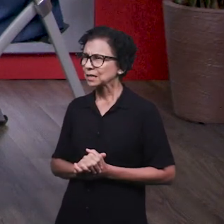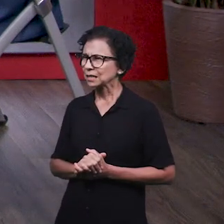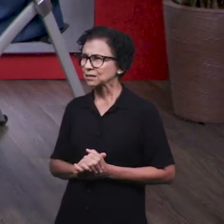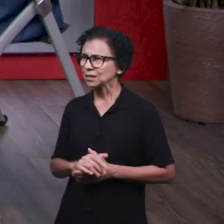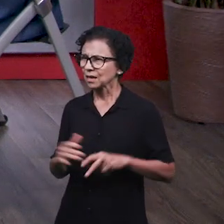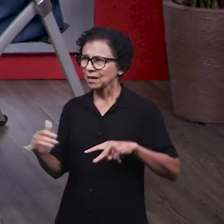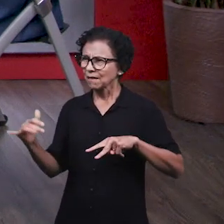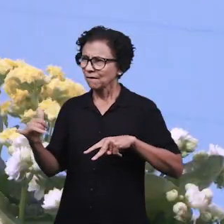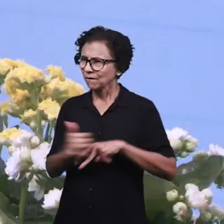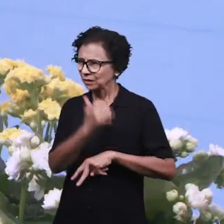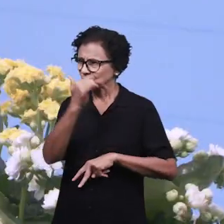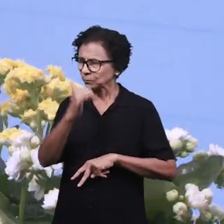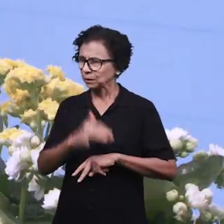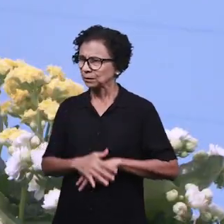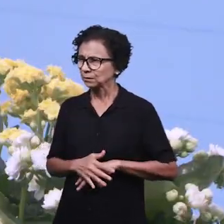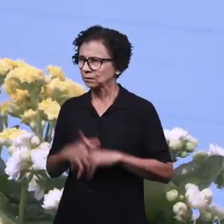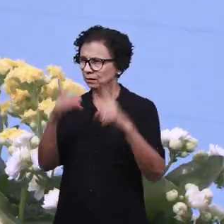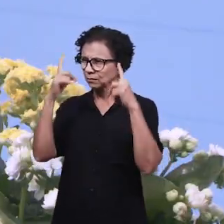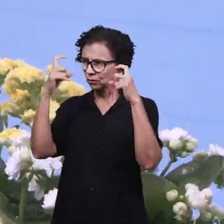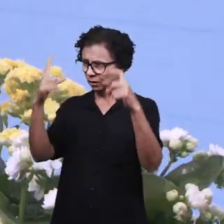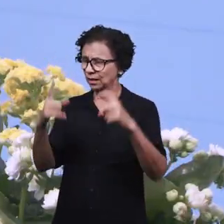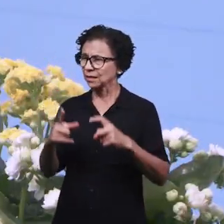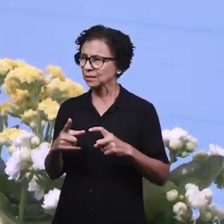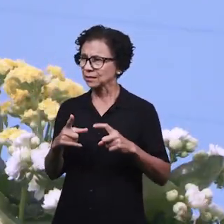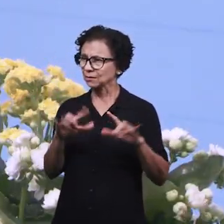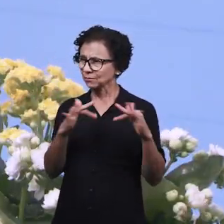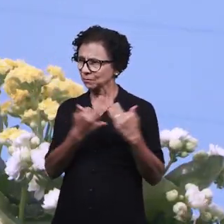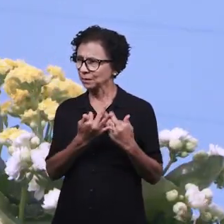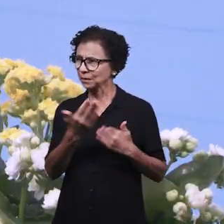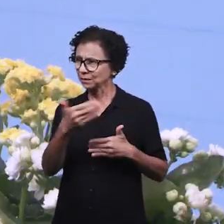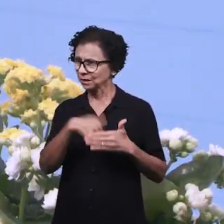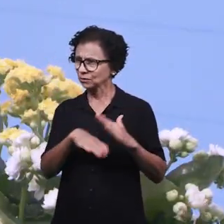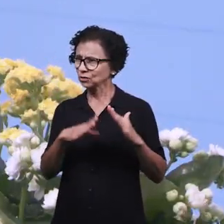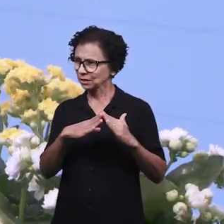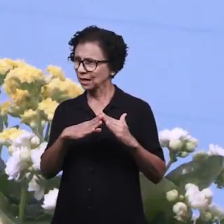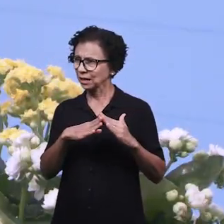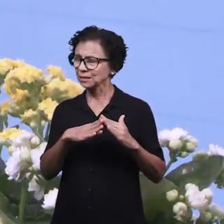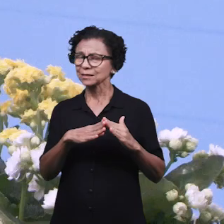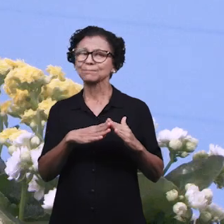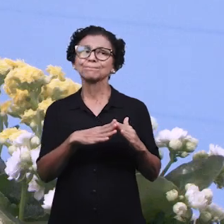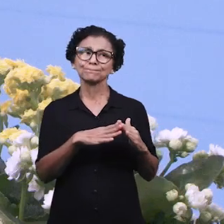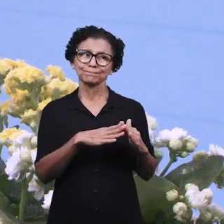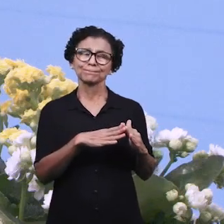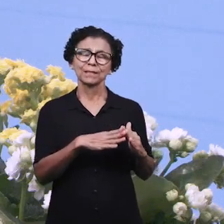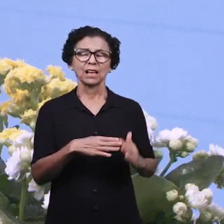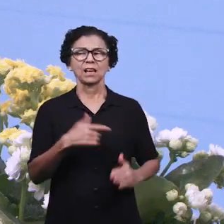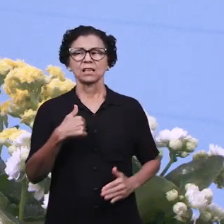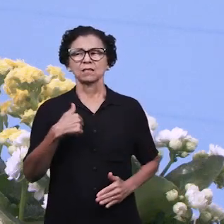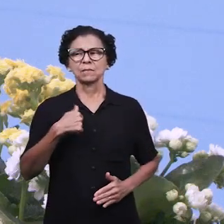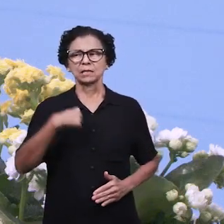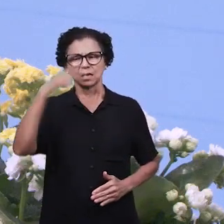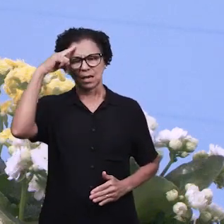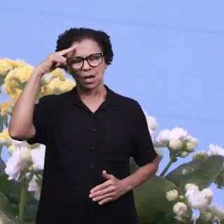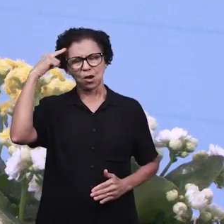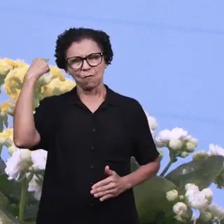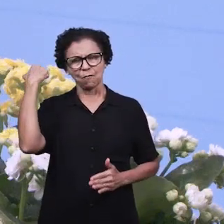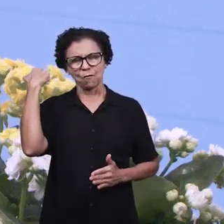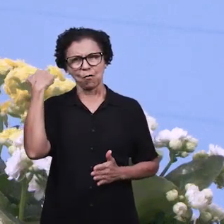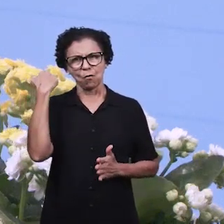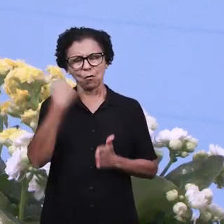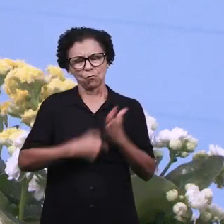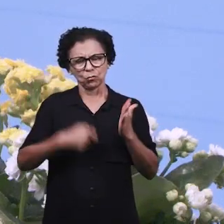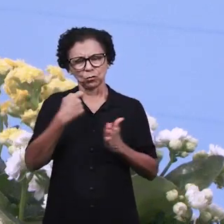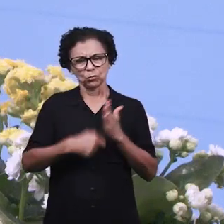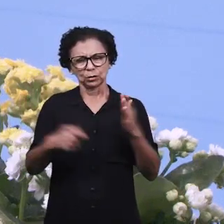uma coisa? 2 anos aqui, eu vou agora para uma titularidade da vara, eu vou batalhar contra essa violência". E vi o quanto essa